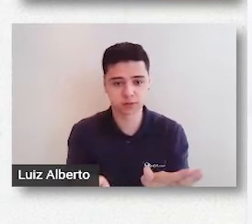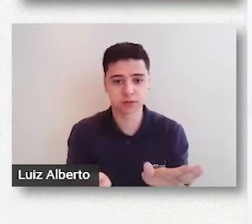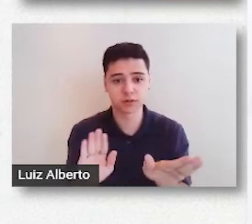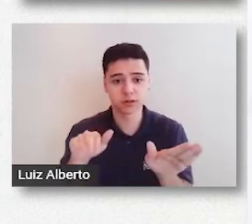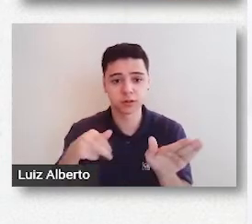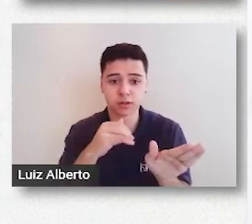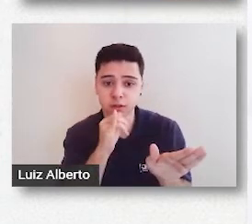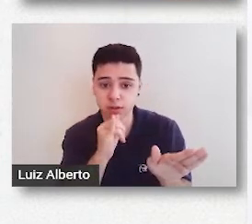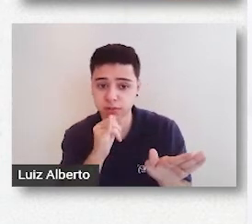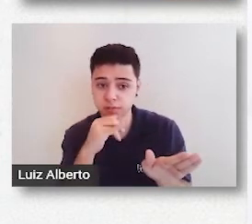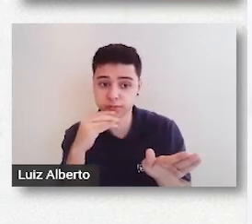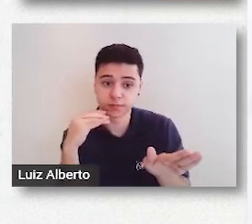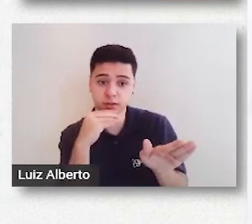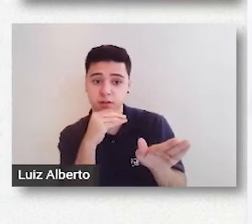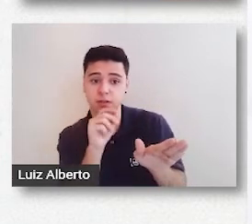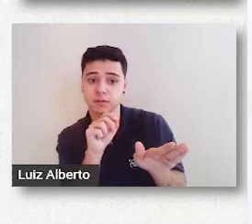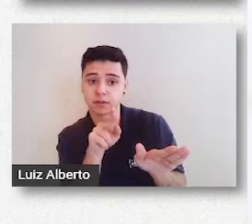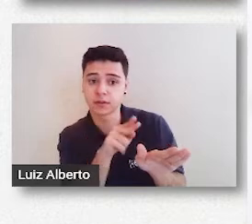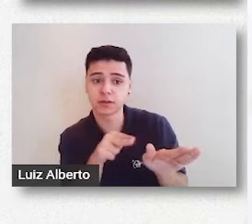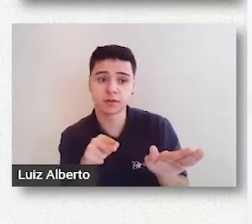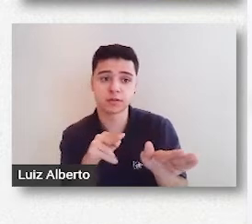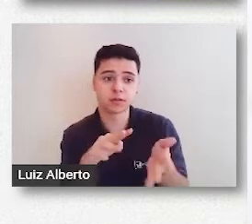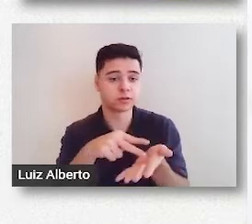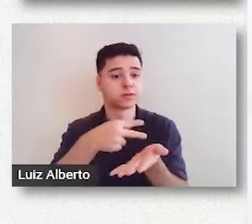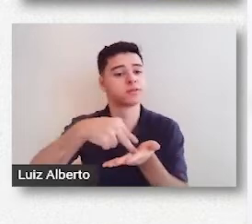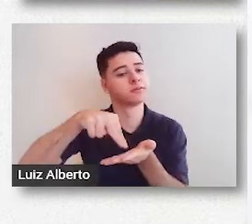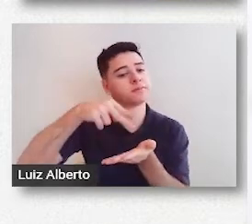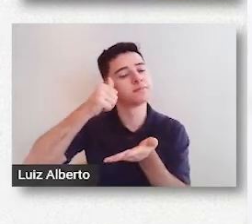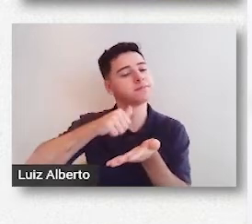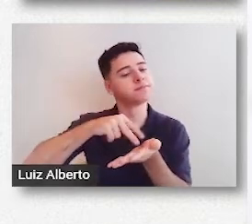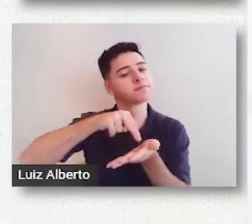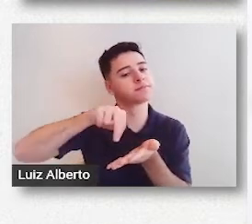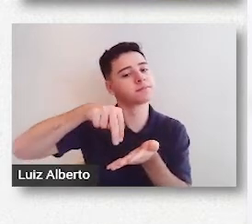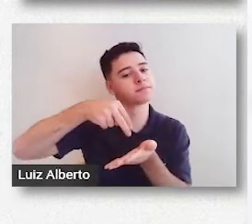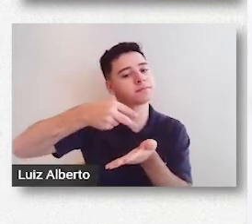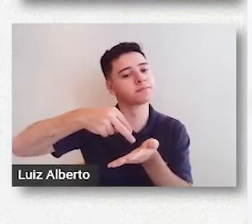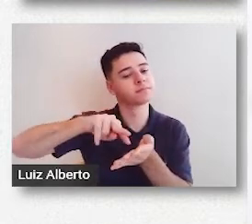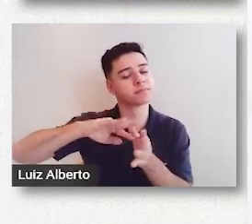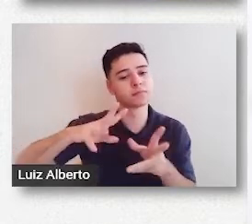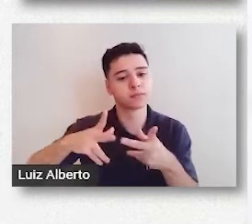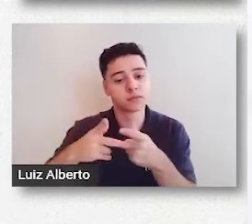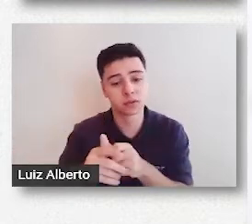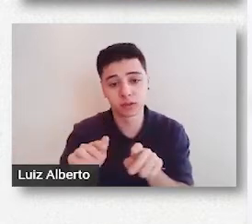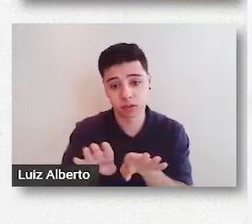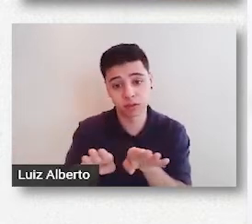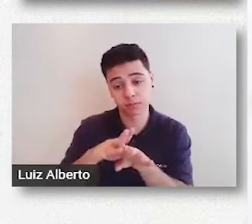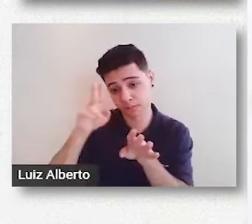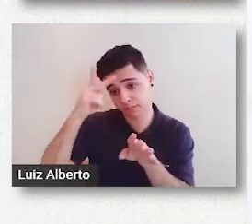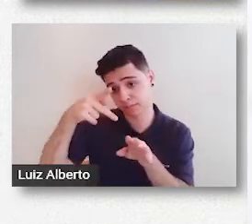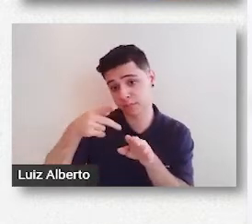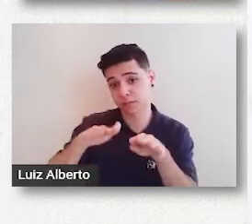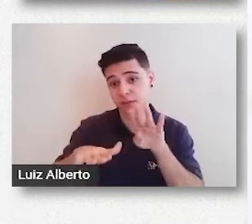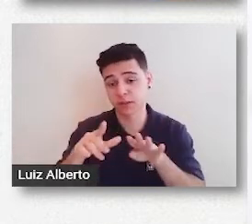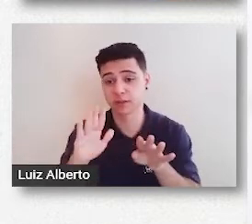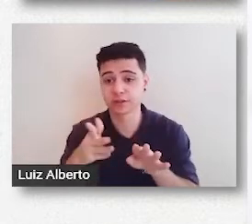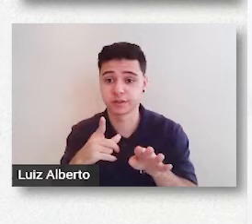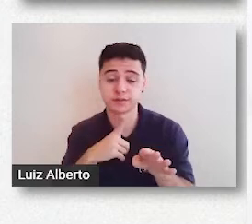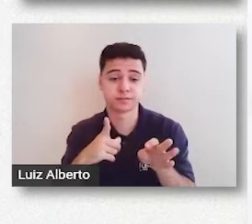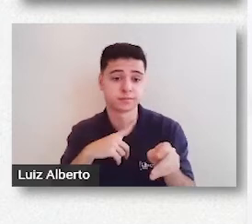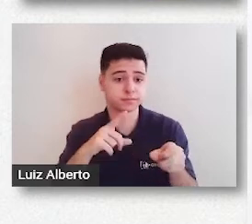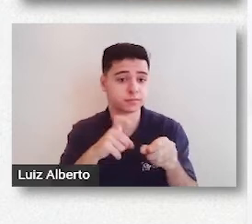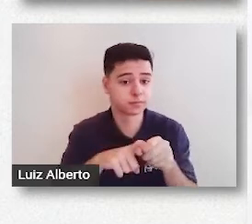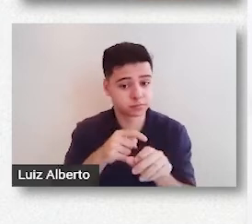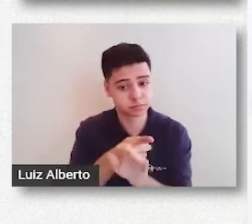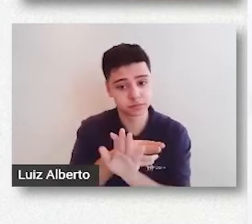pés abertos, assim, como se fossem de bailarina, isso é também uma característica, apesar de ter influenciado vários